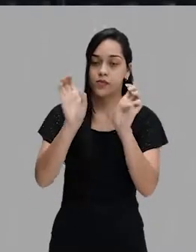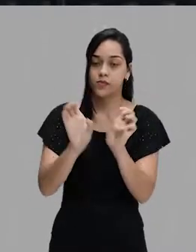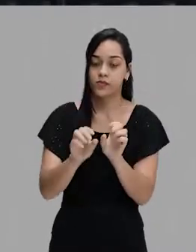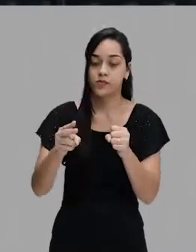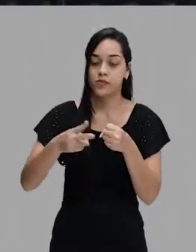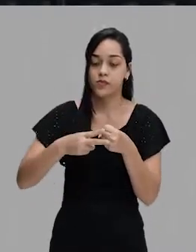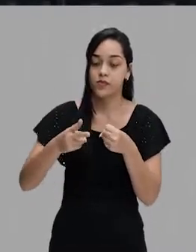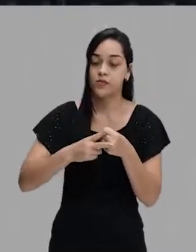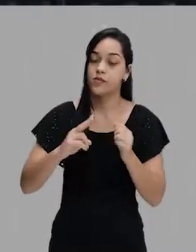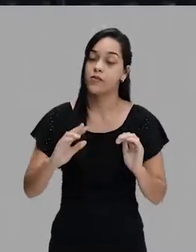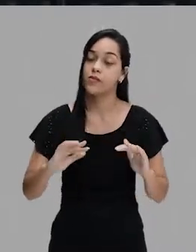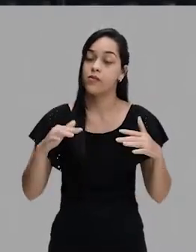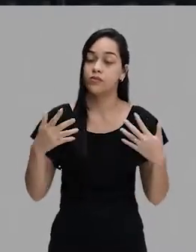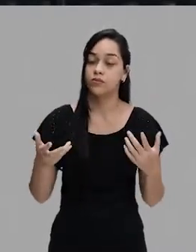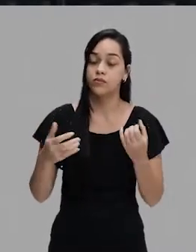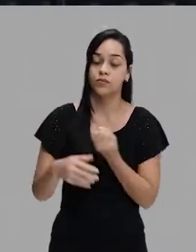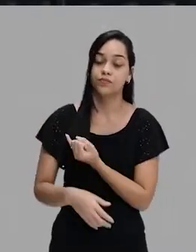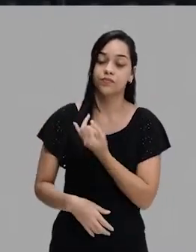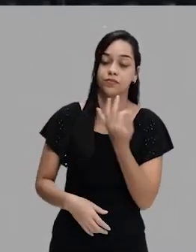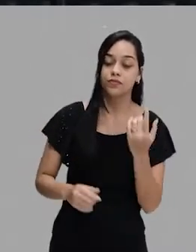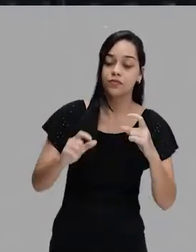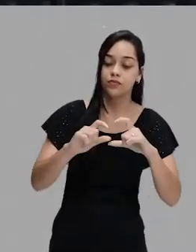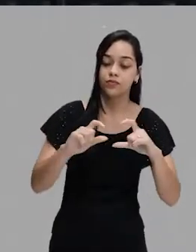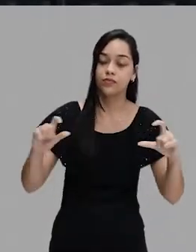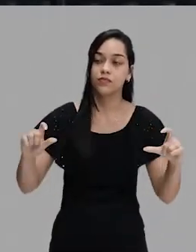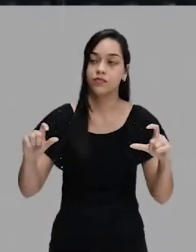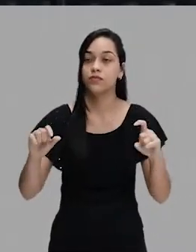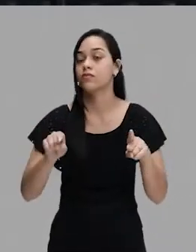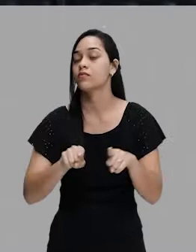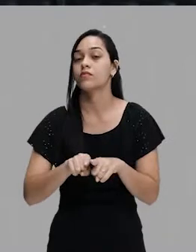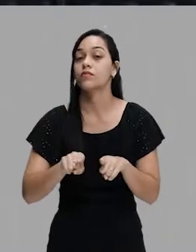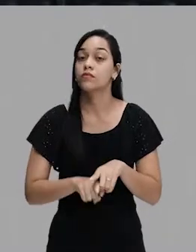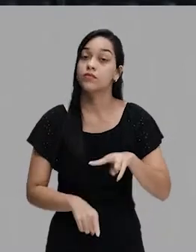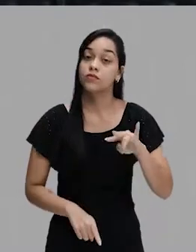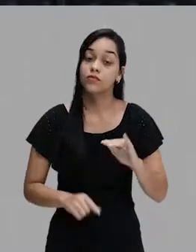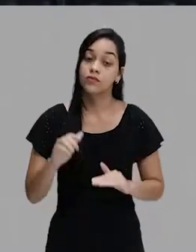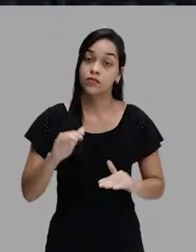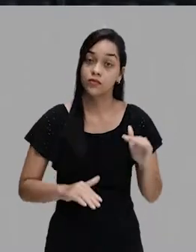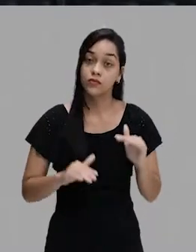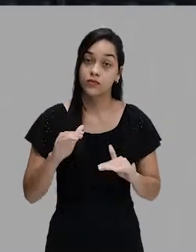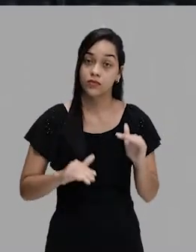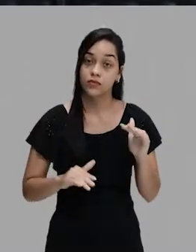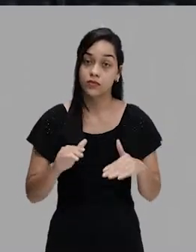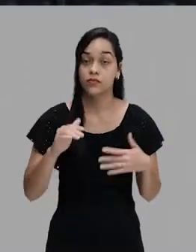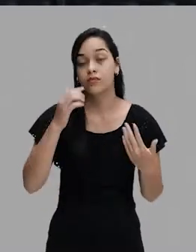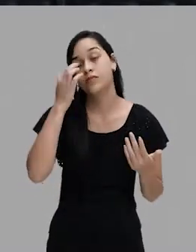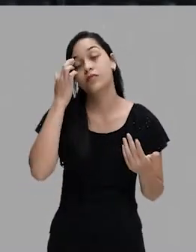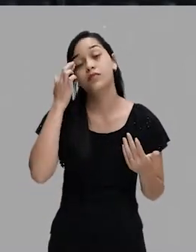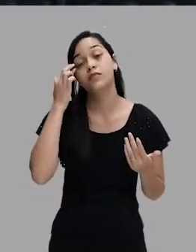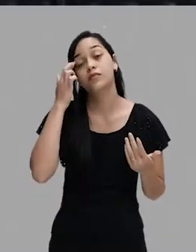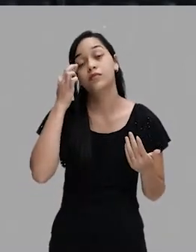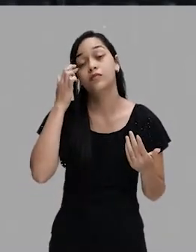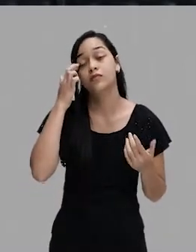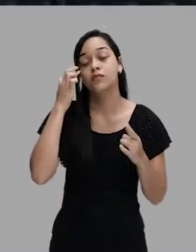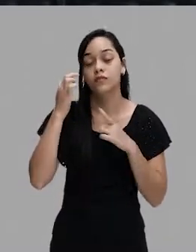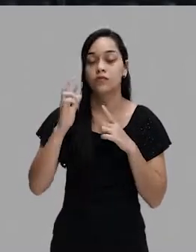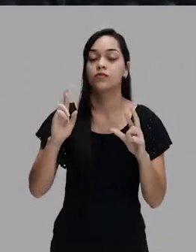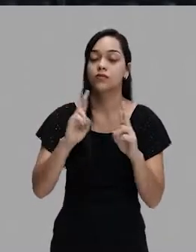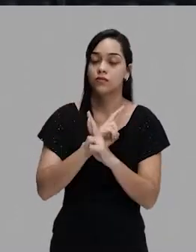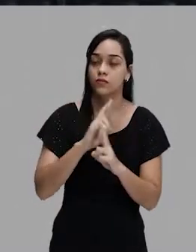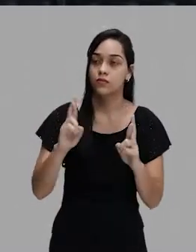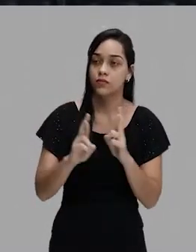verbo? Então, a quantidade de orações vai depender, ou seja, está intrinsecamente